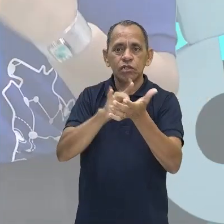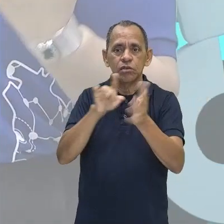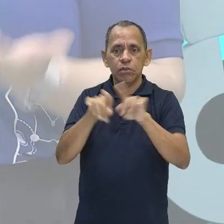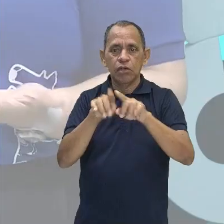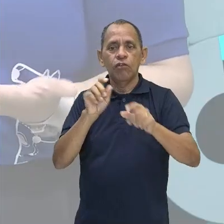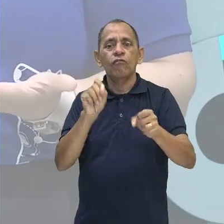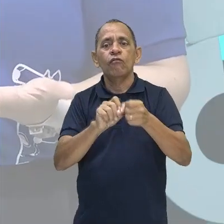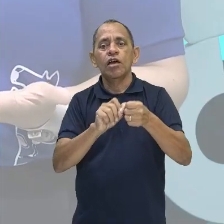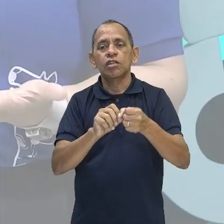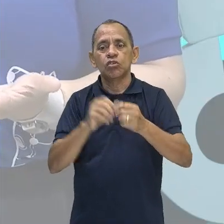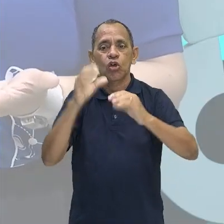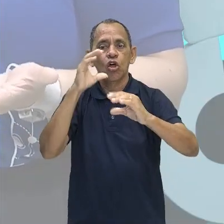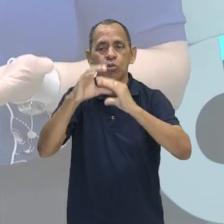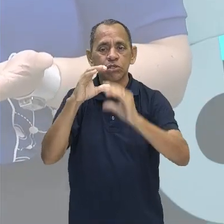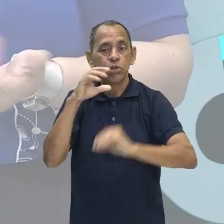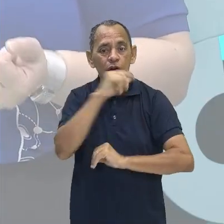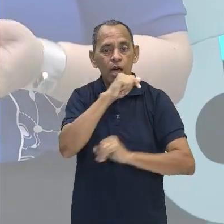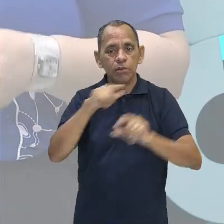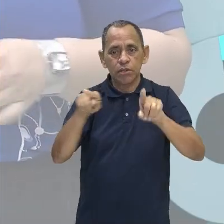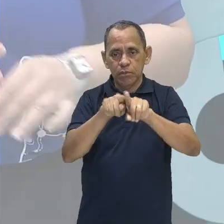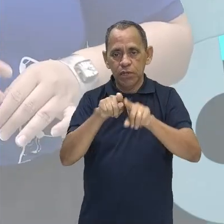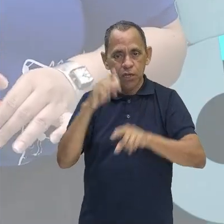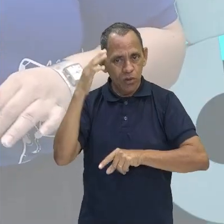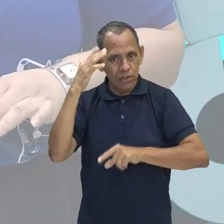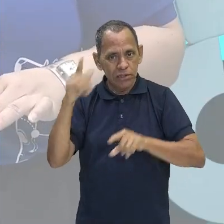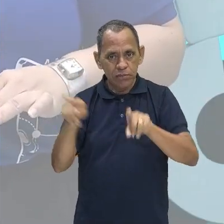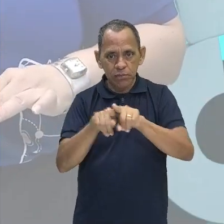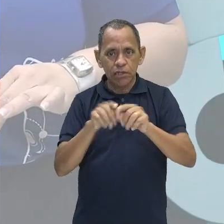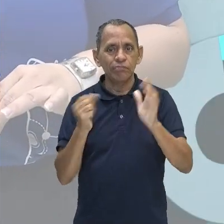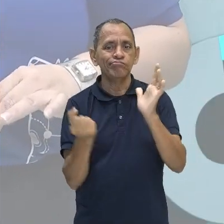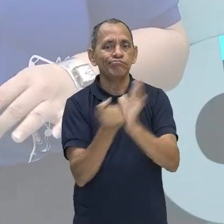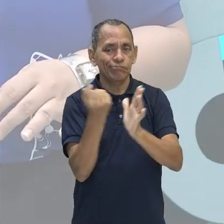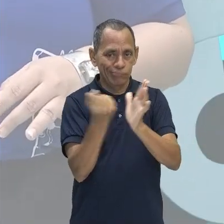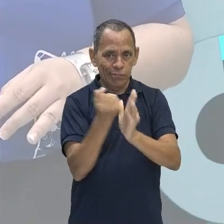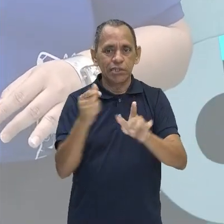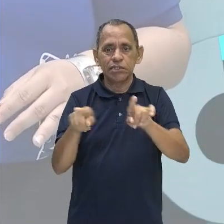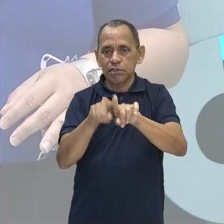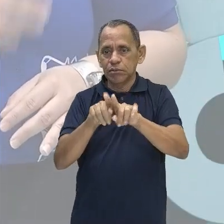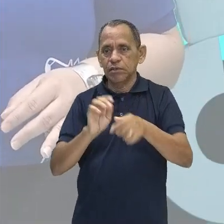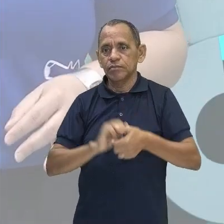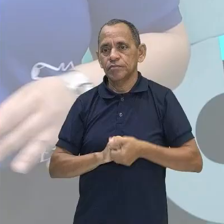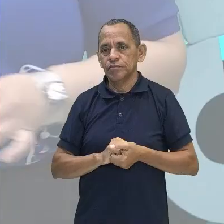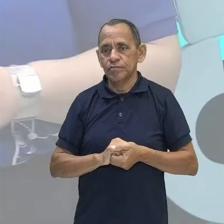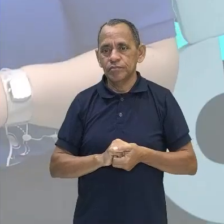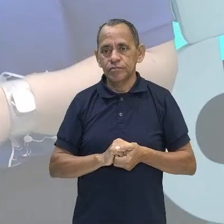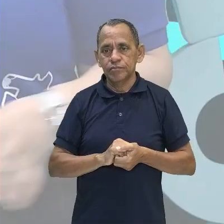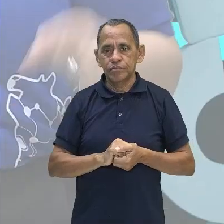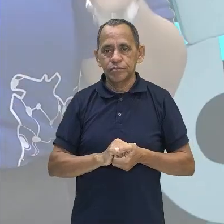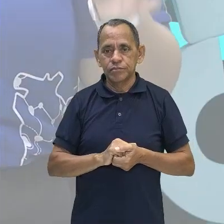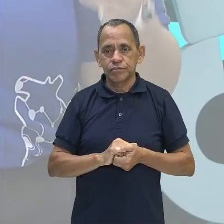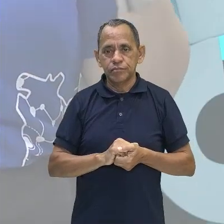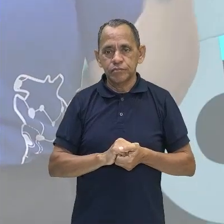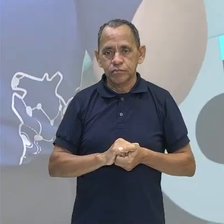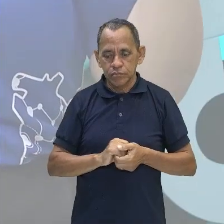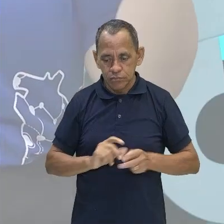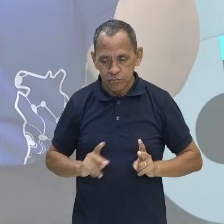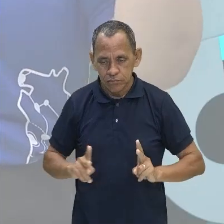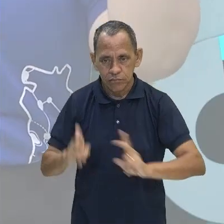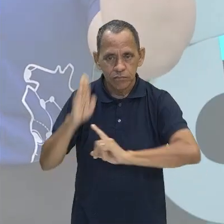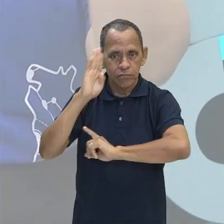a comunicação seja mais rápida e também mais impactante, certo? E aí, avançando, vamos observar as